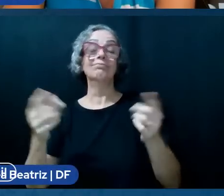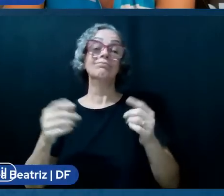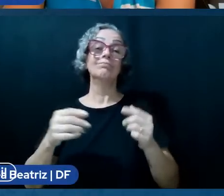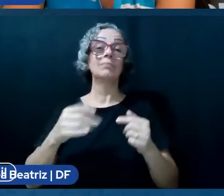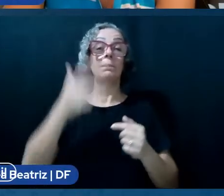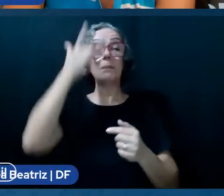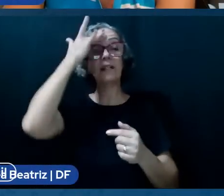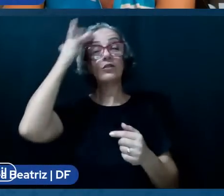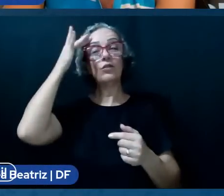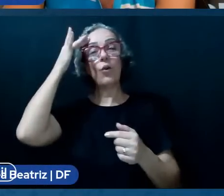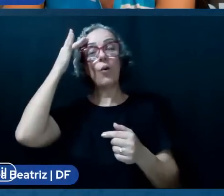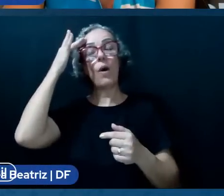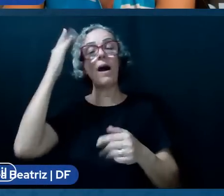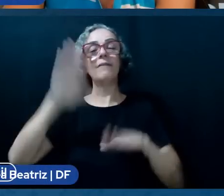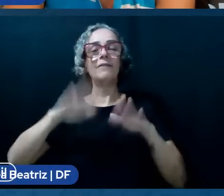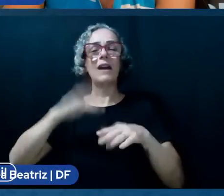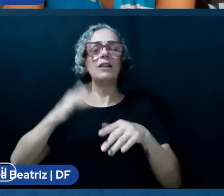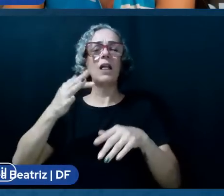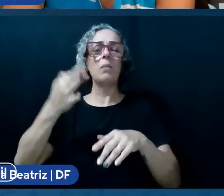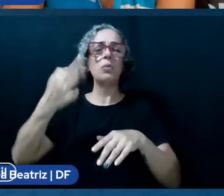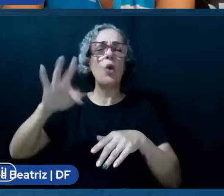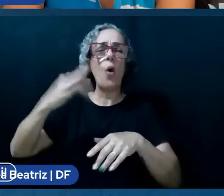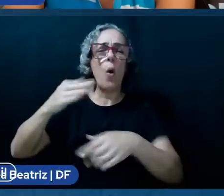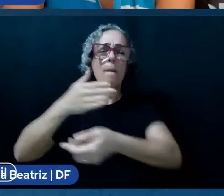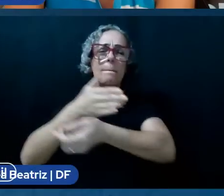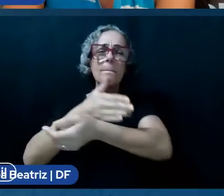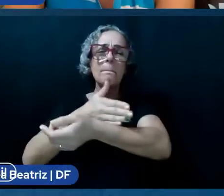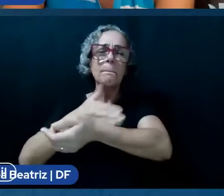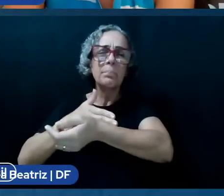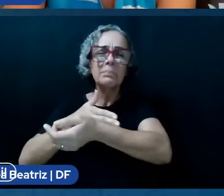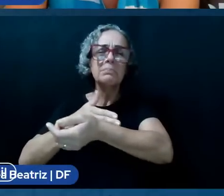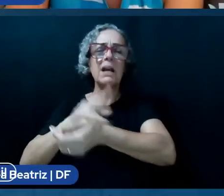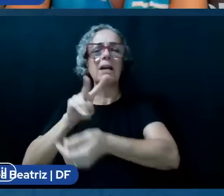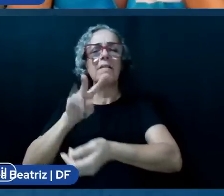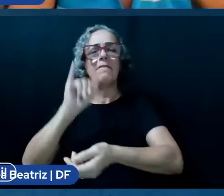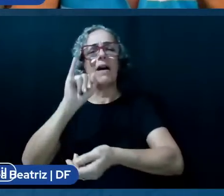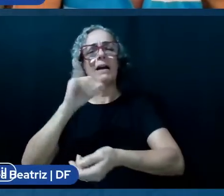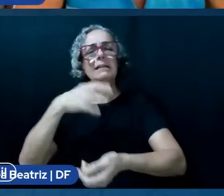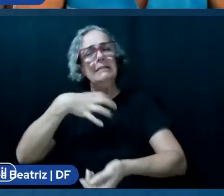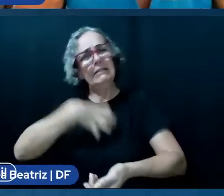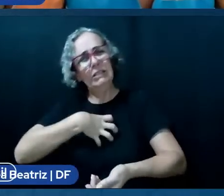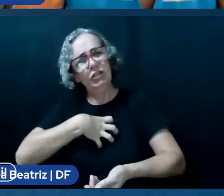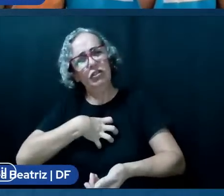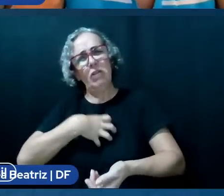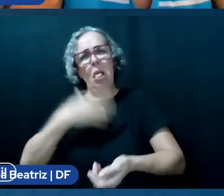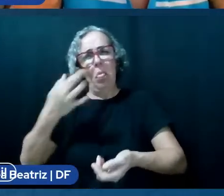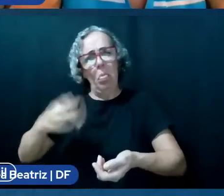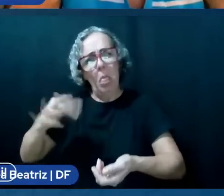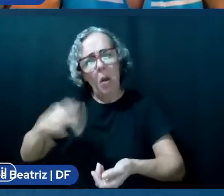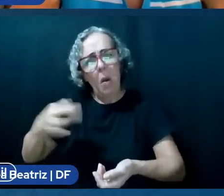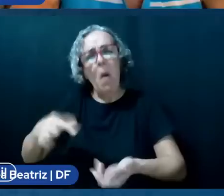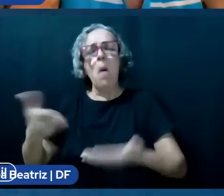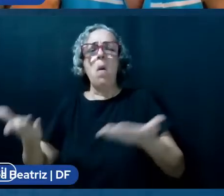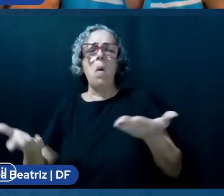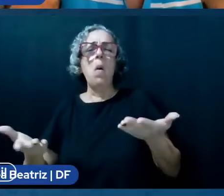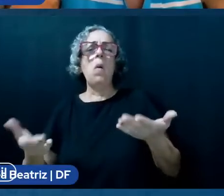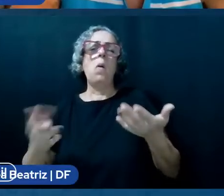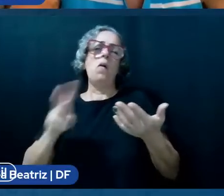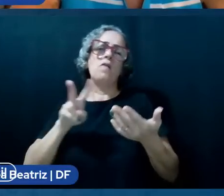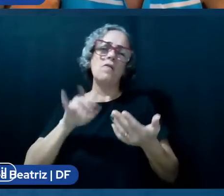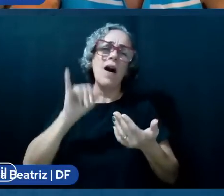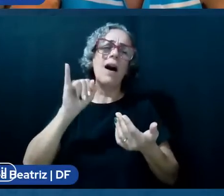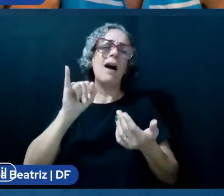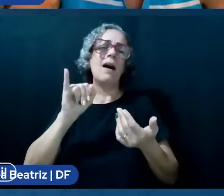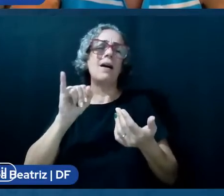algum machucado pequeno, vão sentir isso, vão se desesperar, vão ter toda uma situação,